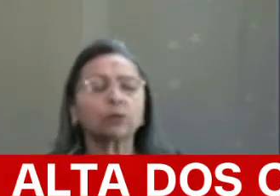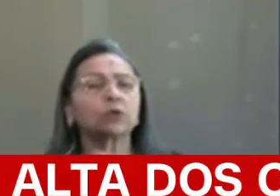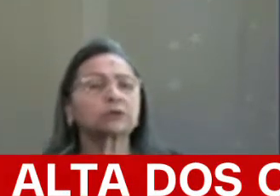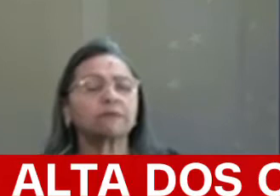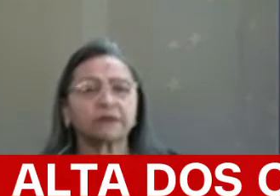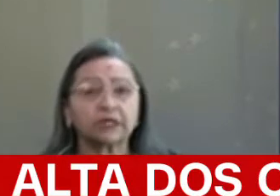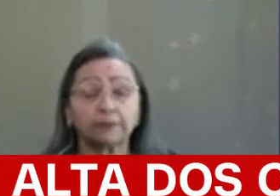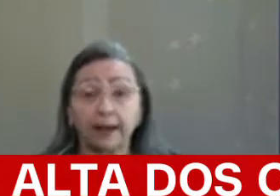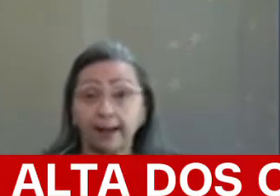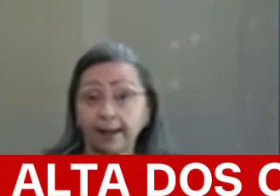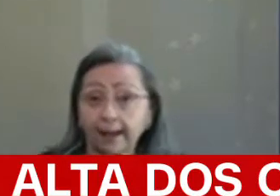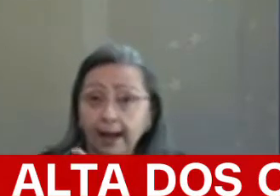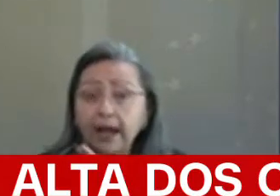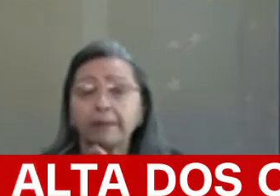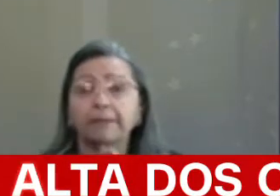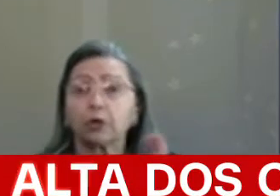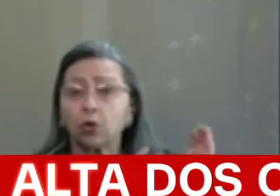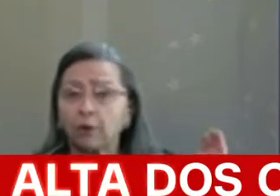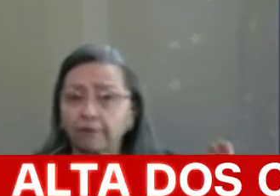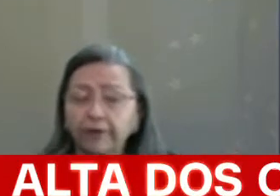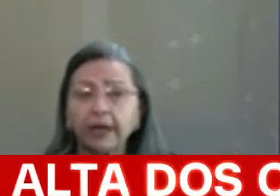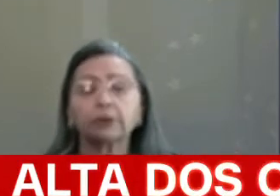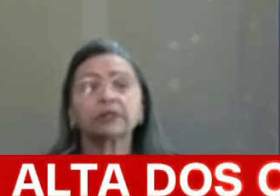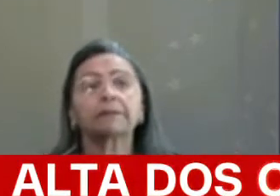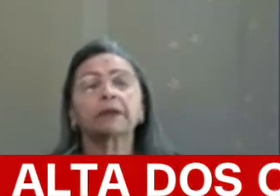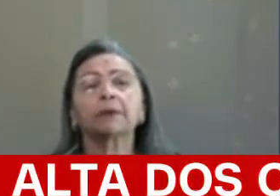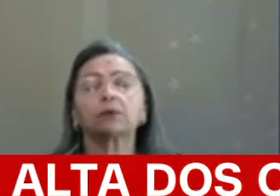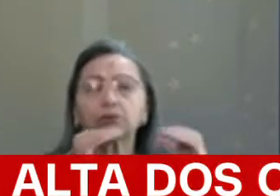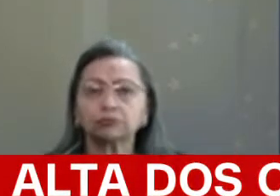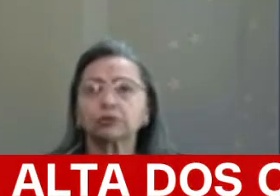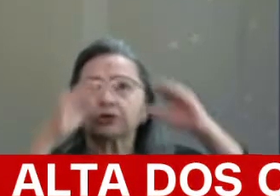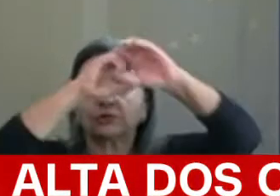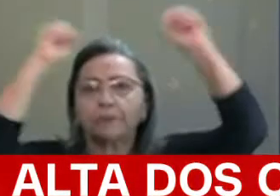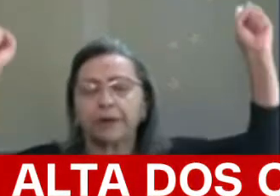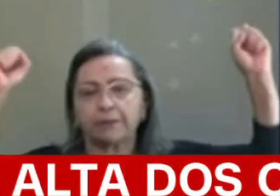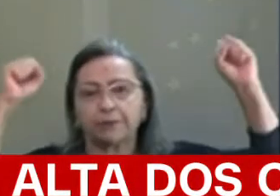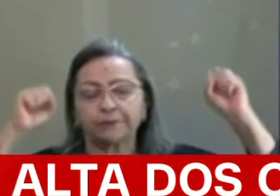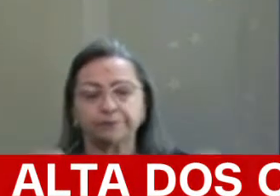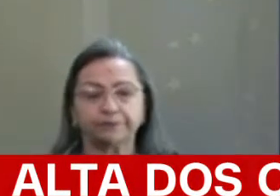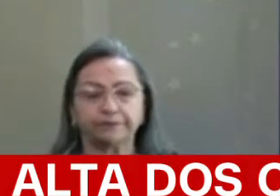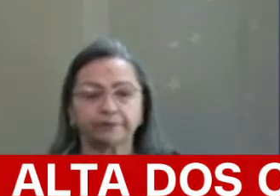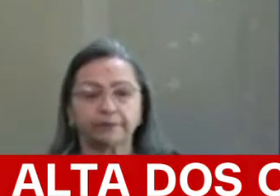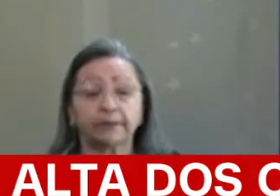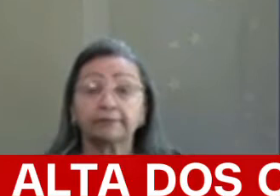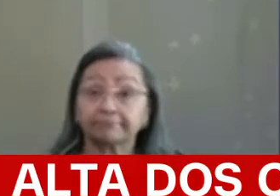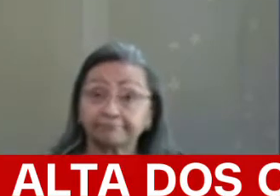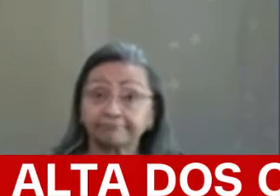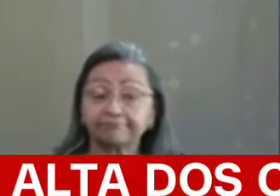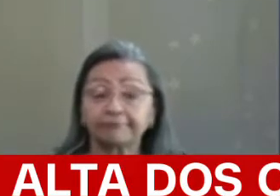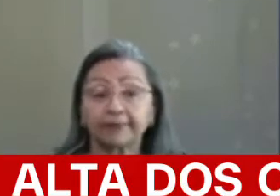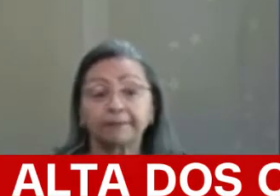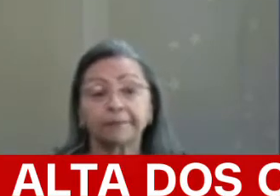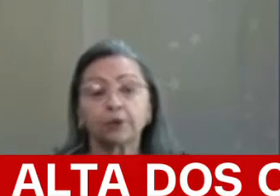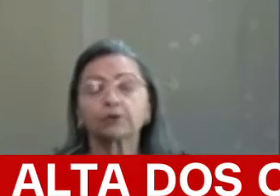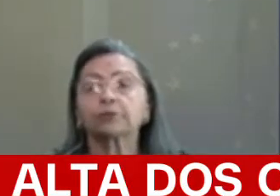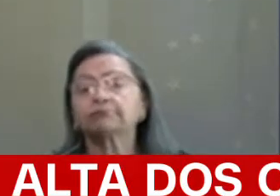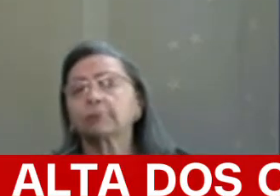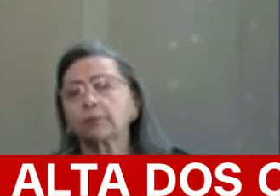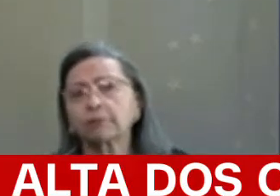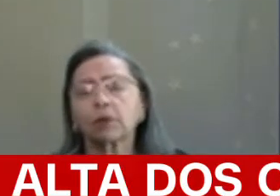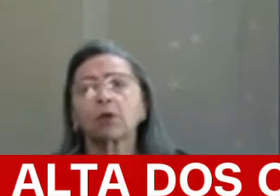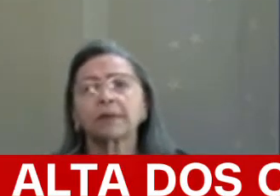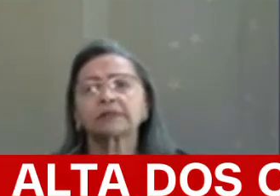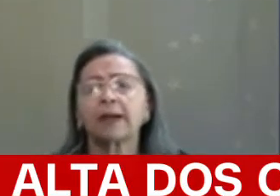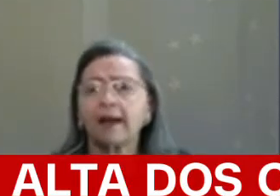tomada pela Câmara, pelo governo e pelo próprio Supremo Tribunal Federal. Dito isso, começamos a análise